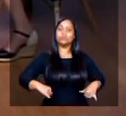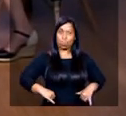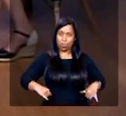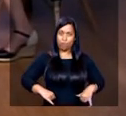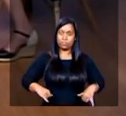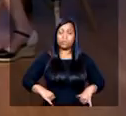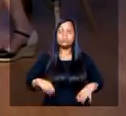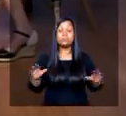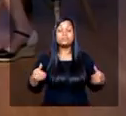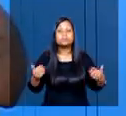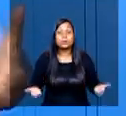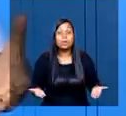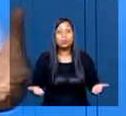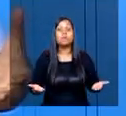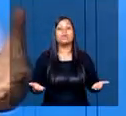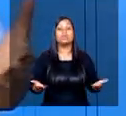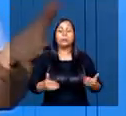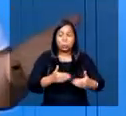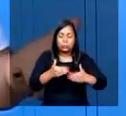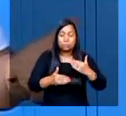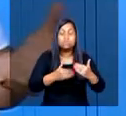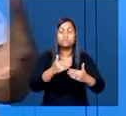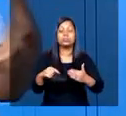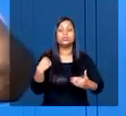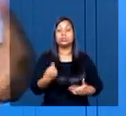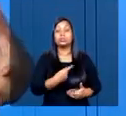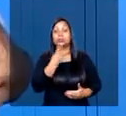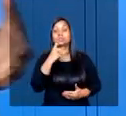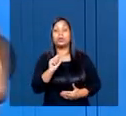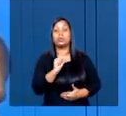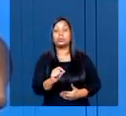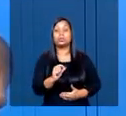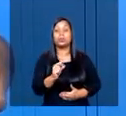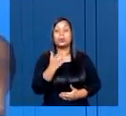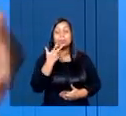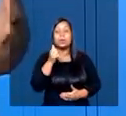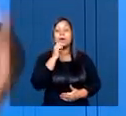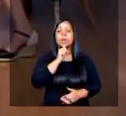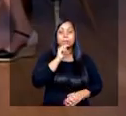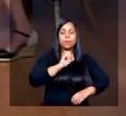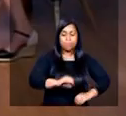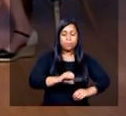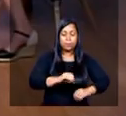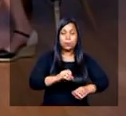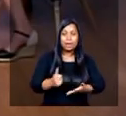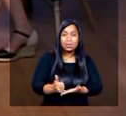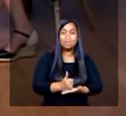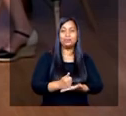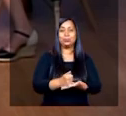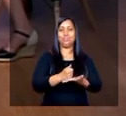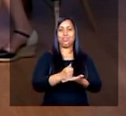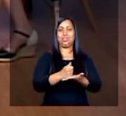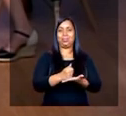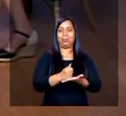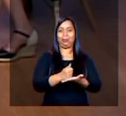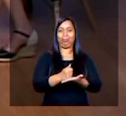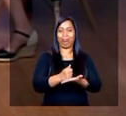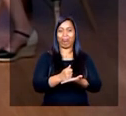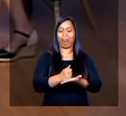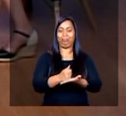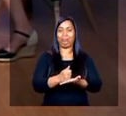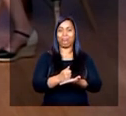Sim. Né? Então, e consequentemente, a gente fala que o adubo do bebê é o pai e a mãe. É ele que sustenta, é isso que a Aline falou,